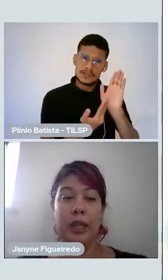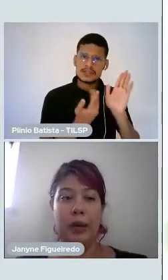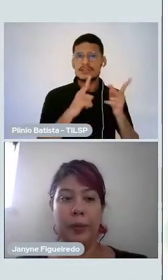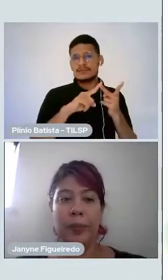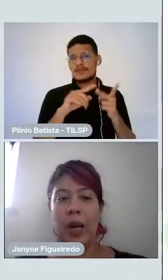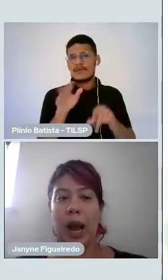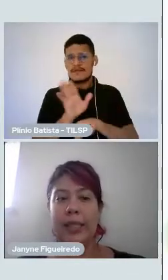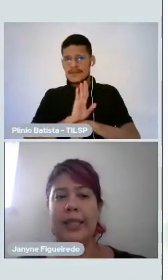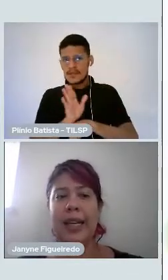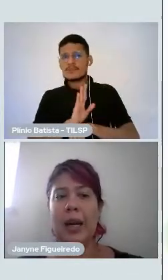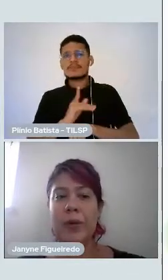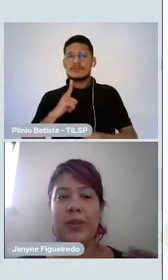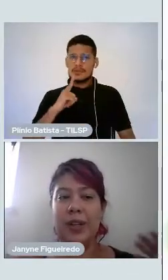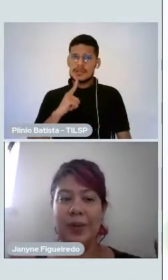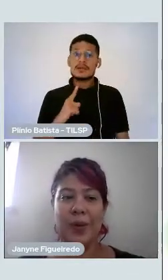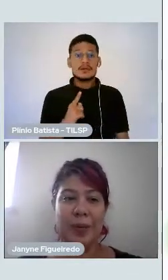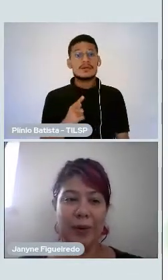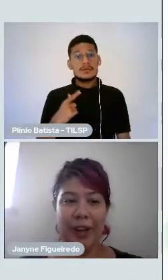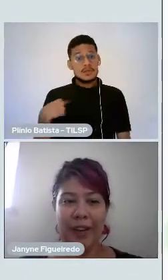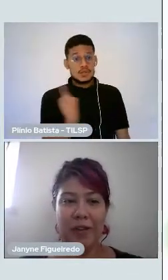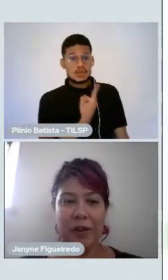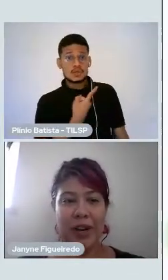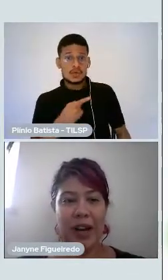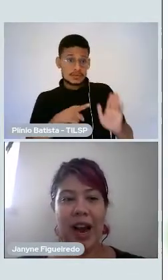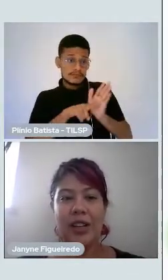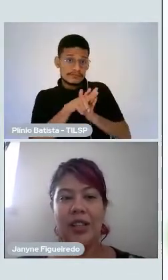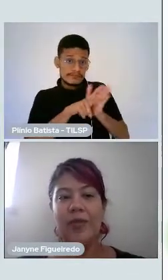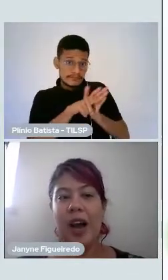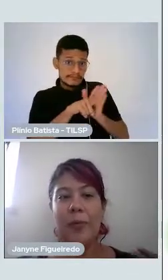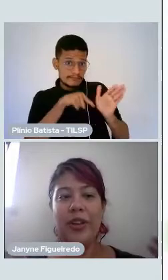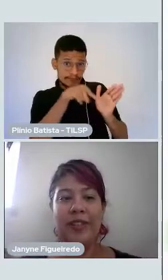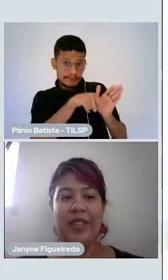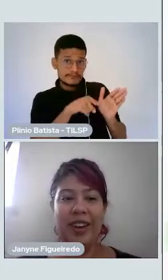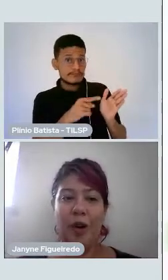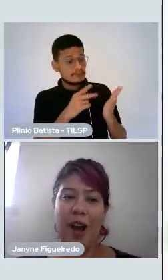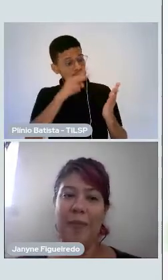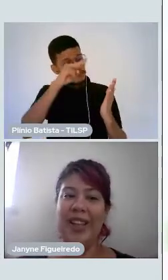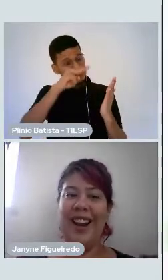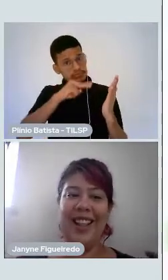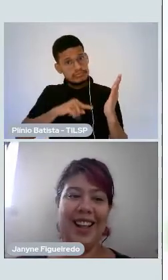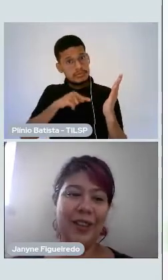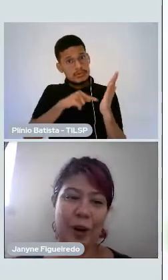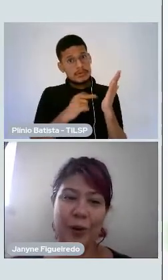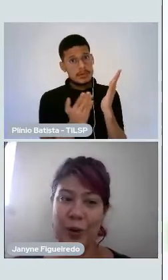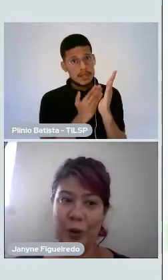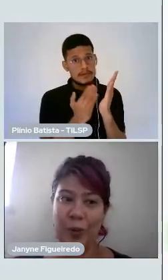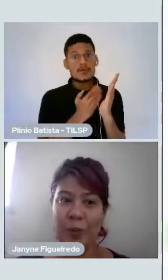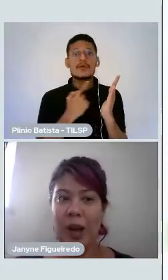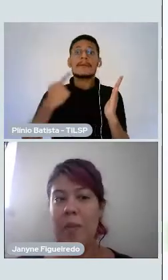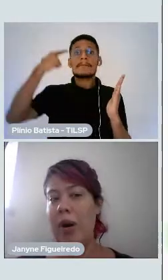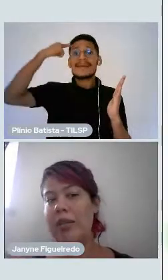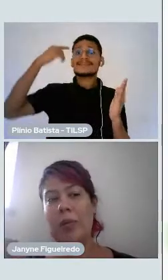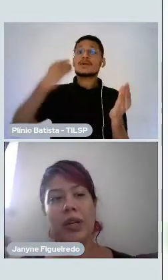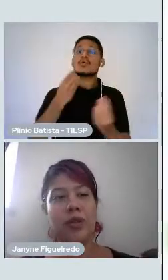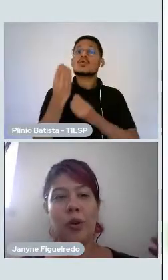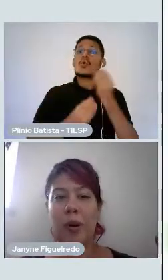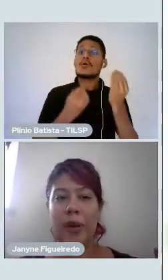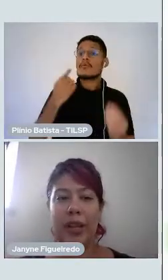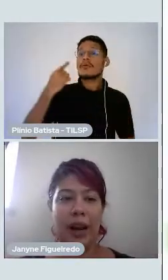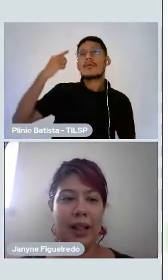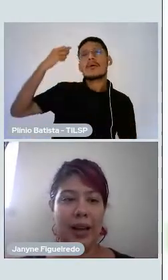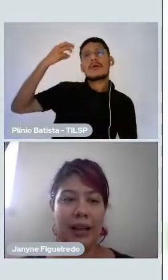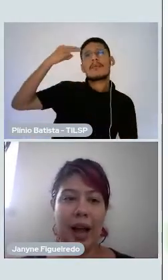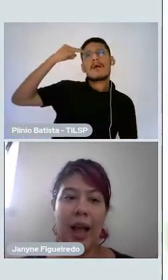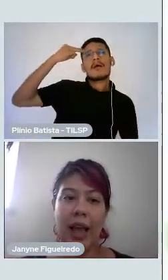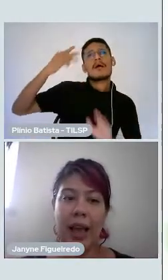livro. Então, a gente se debruçando sobre o livro, a gente vai poder ver qual é a mentalidade do autor, mais ou menos